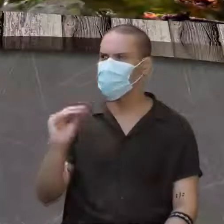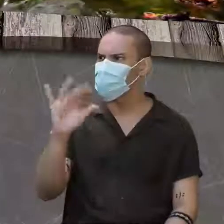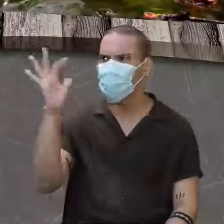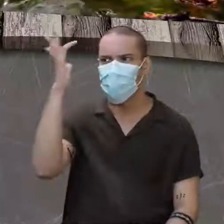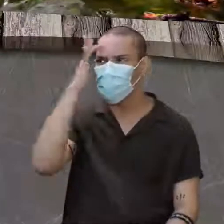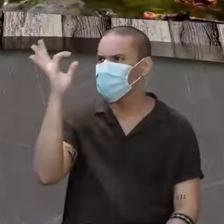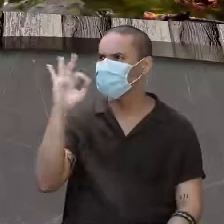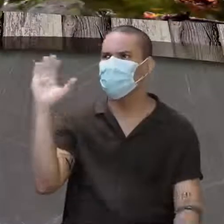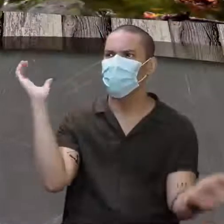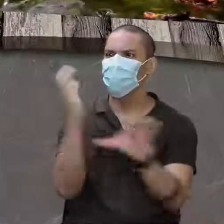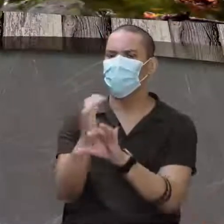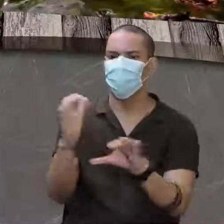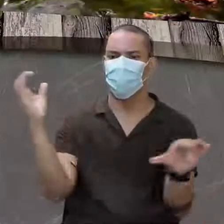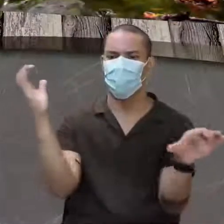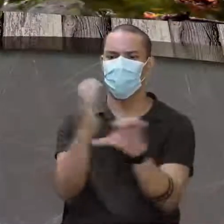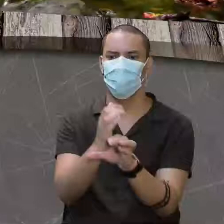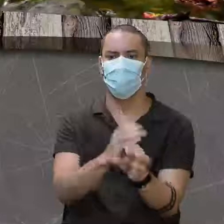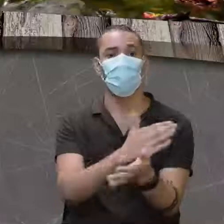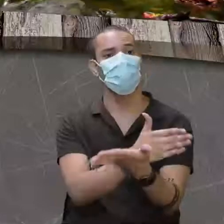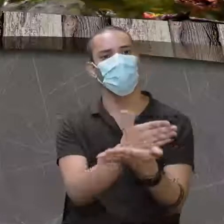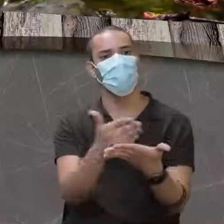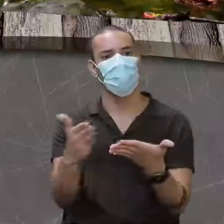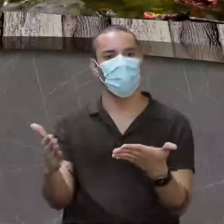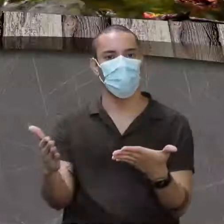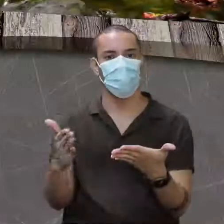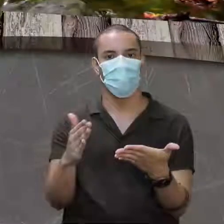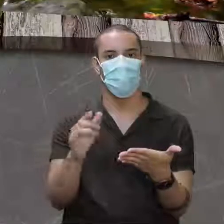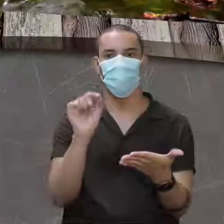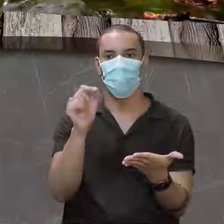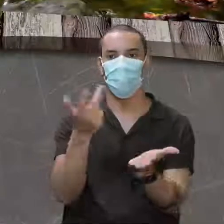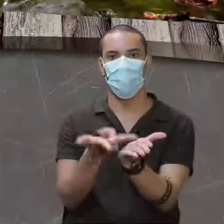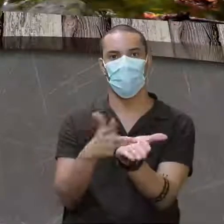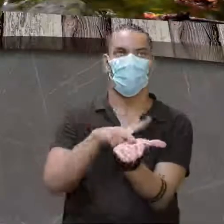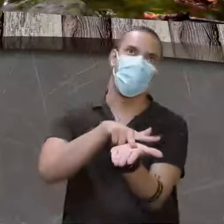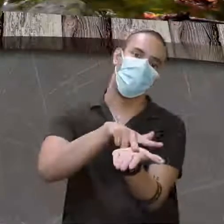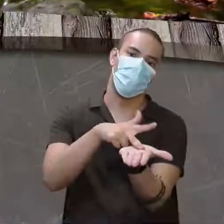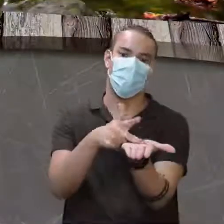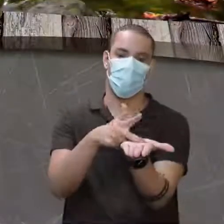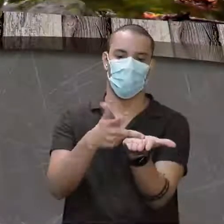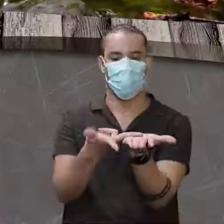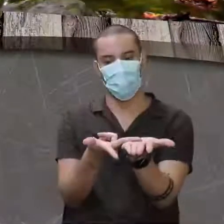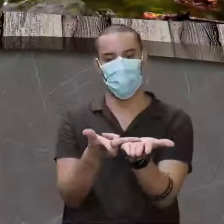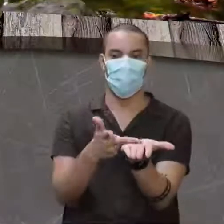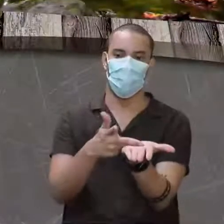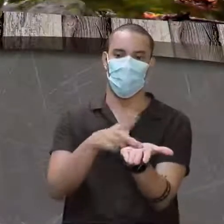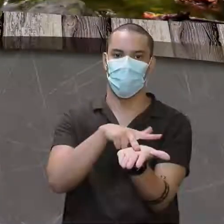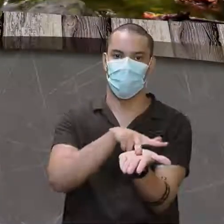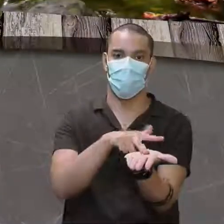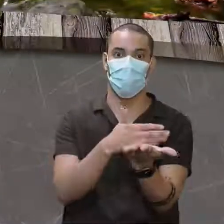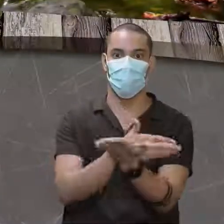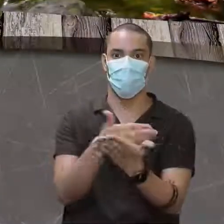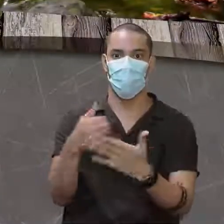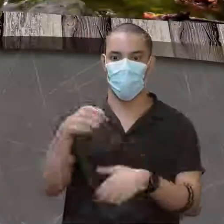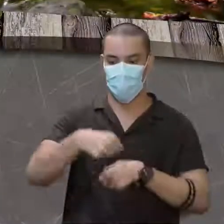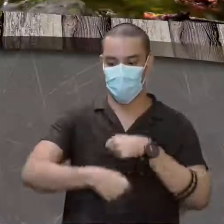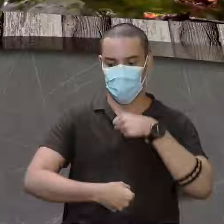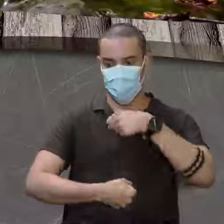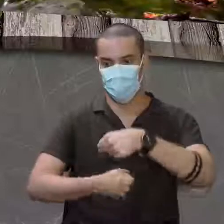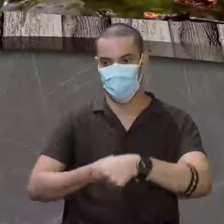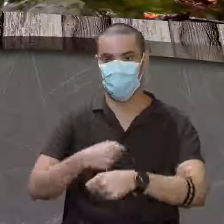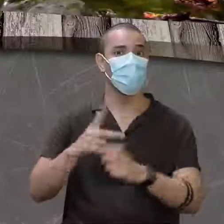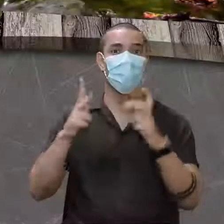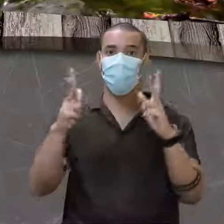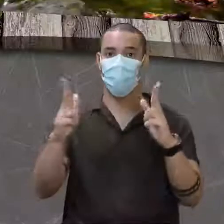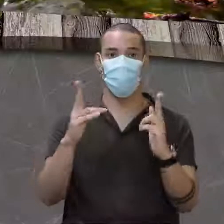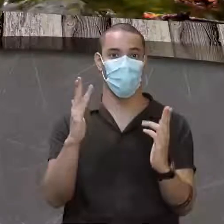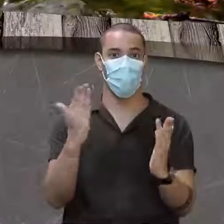nada. Aí ele vai começar a rolar na cama. E aí vai começar a engatinhar. Pois